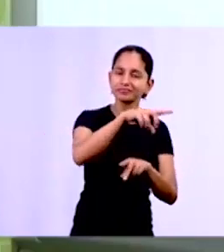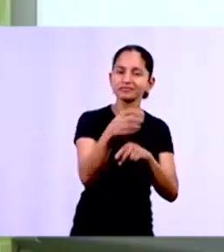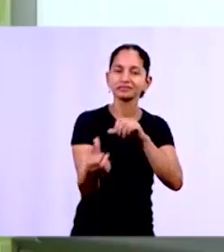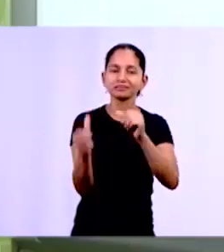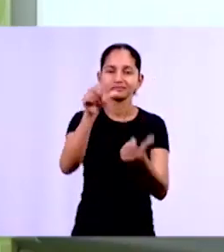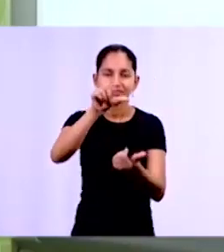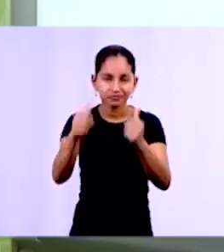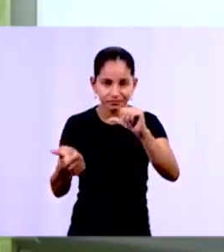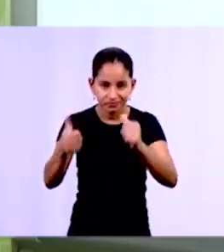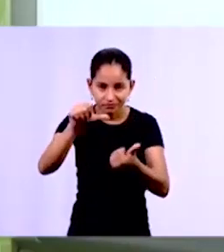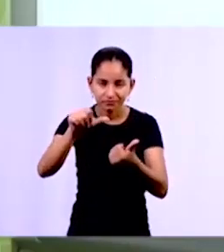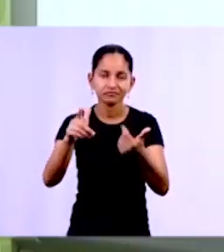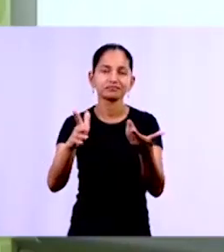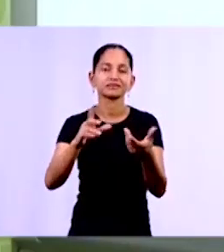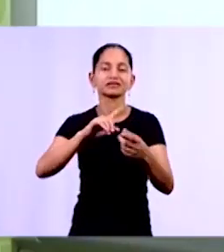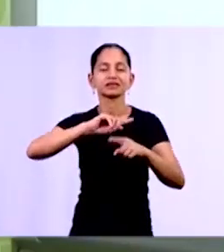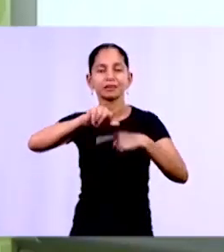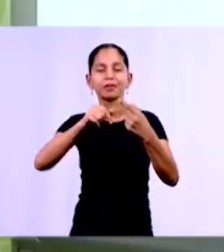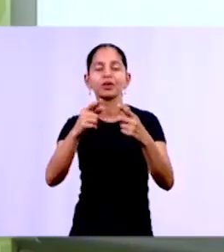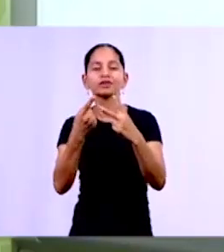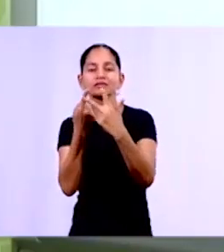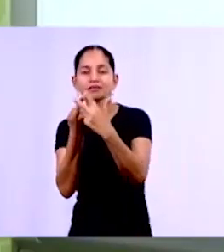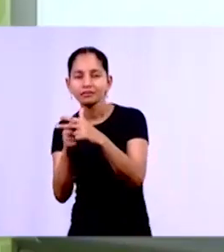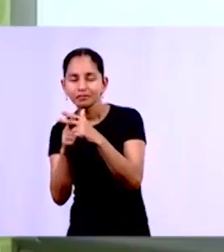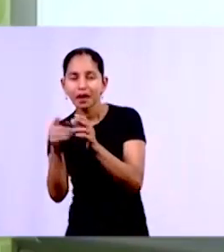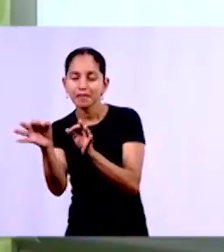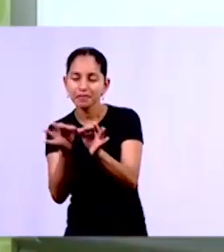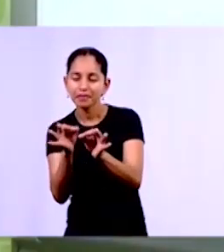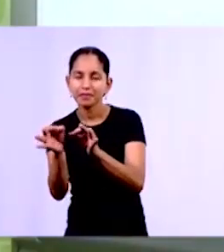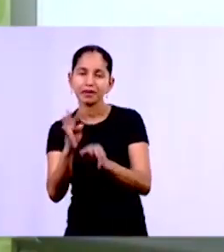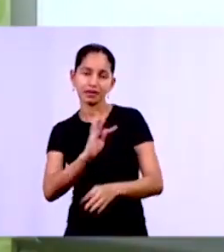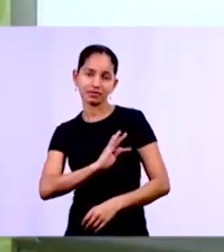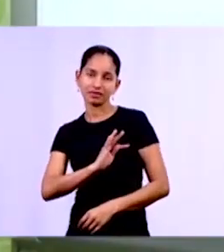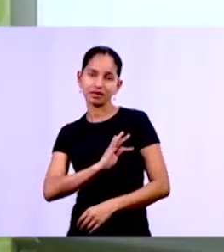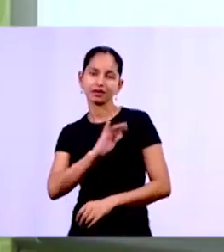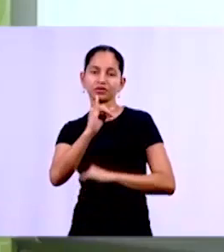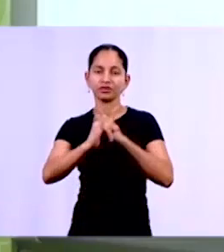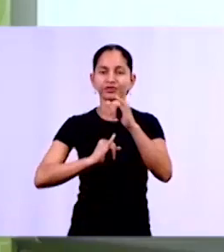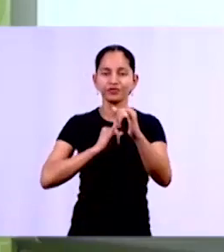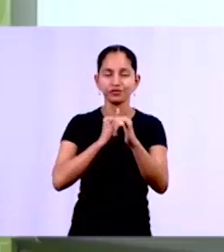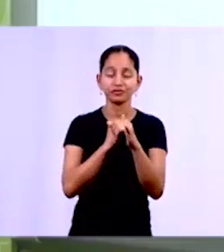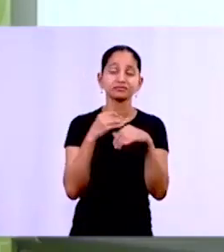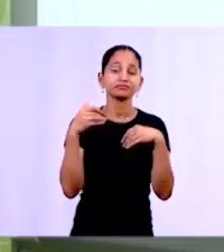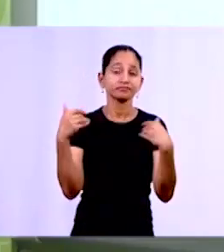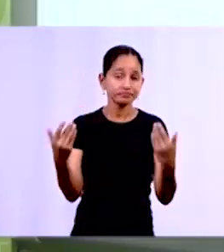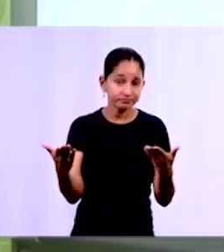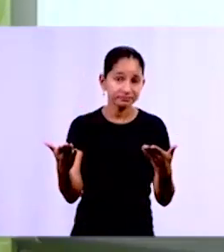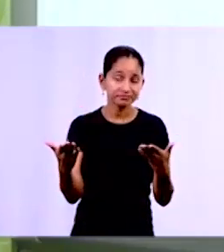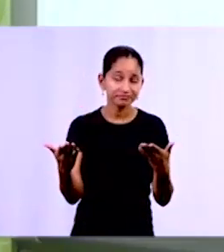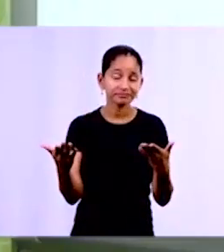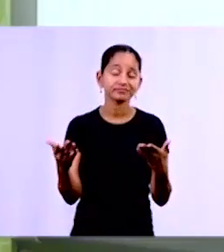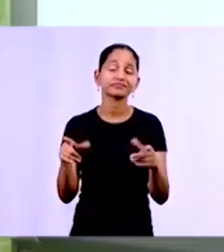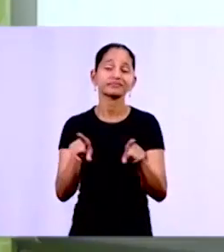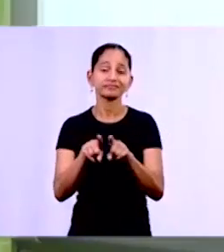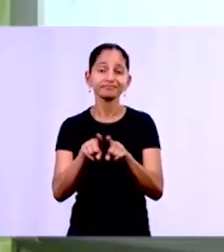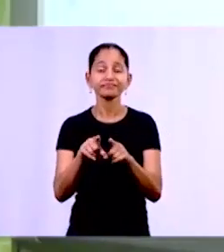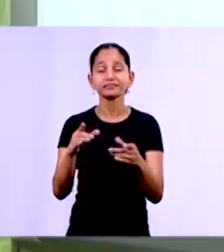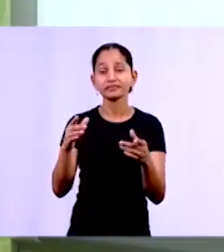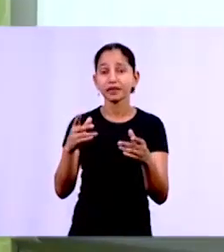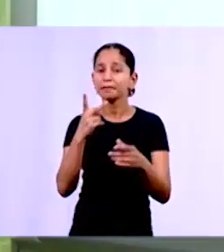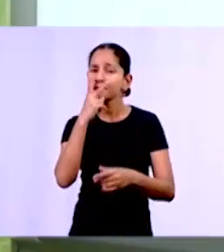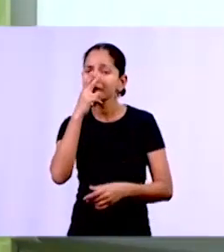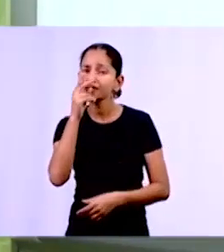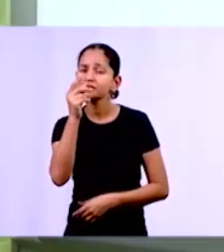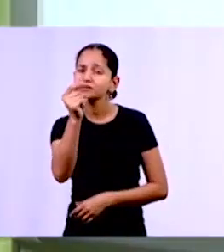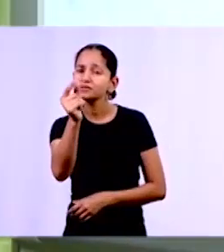dar suporte, para fazer o backup daquele servidor, se ele quebrar. Então não é uma coisa, a priori é uma coisa